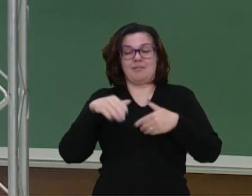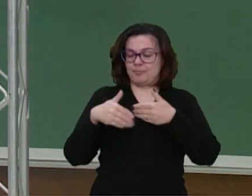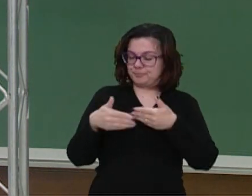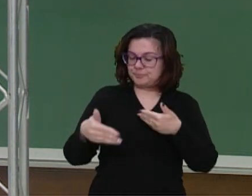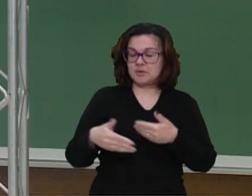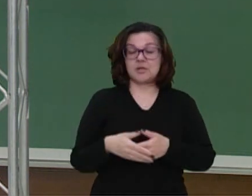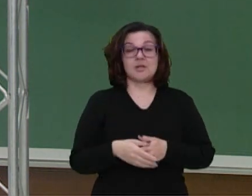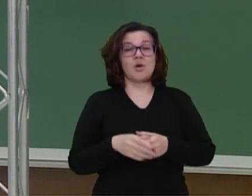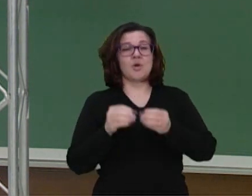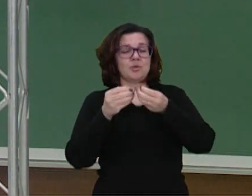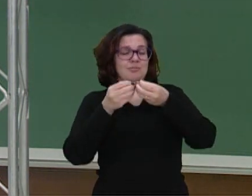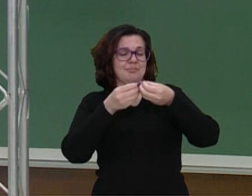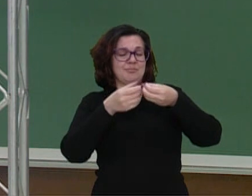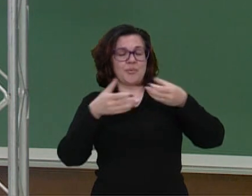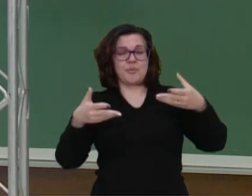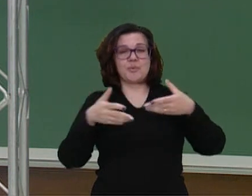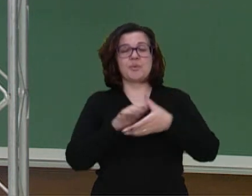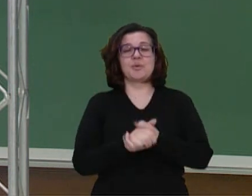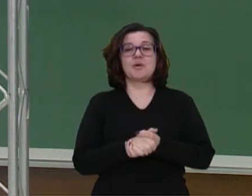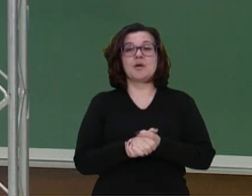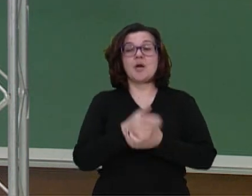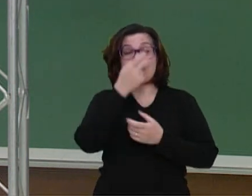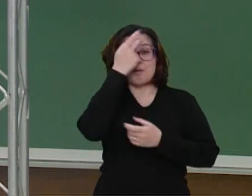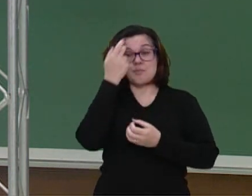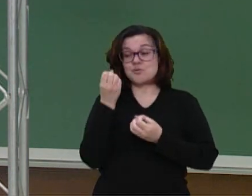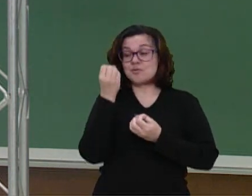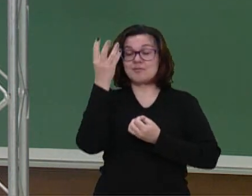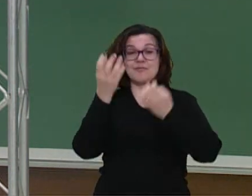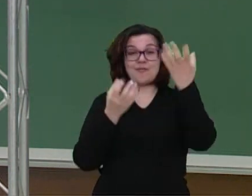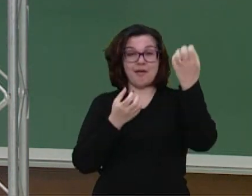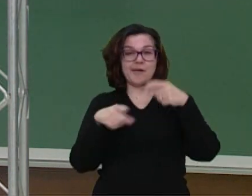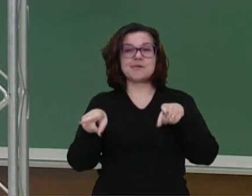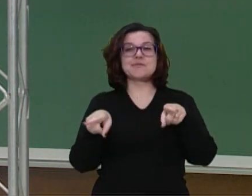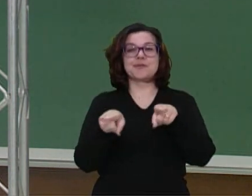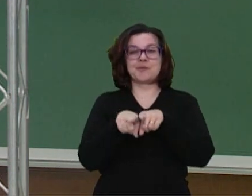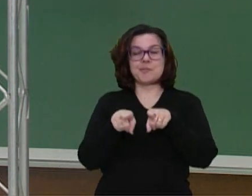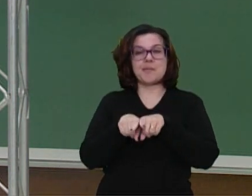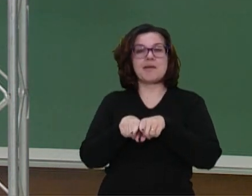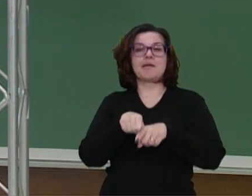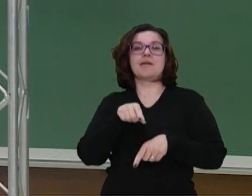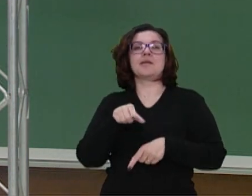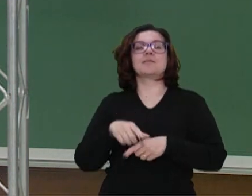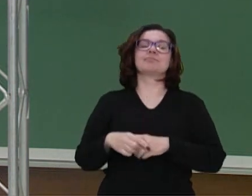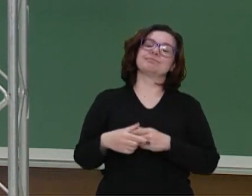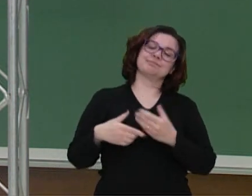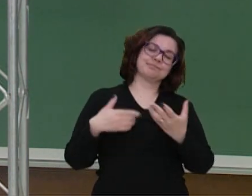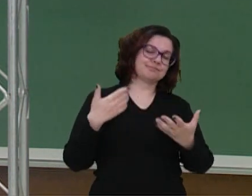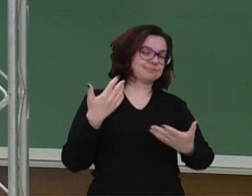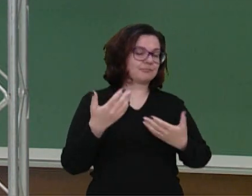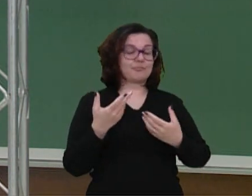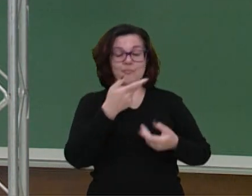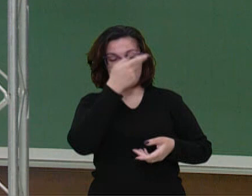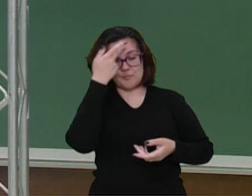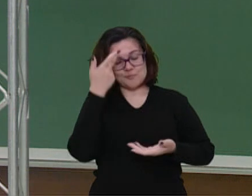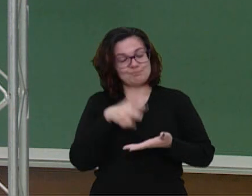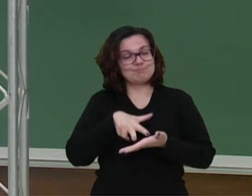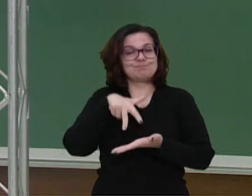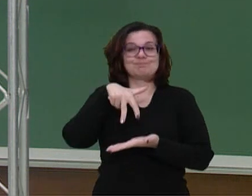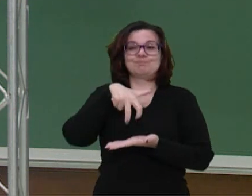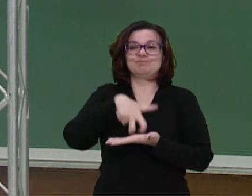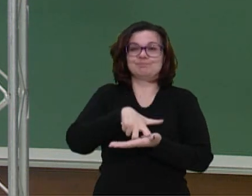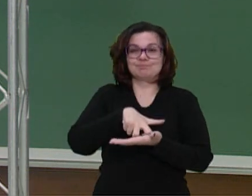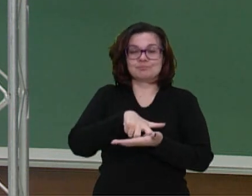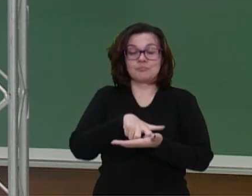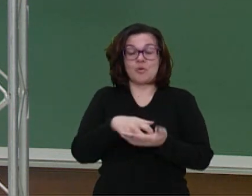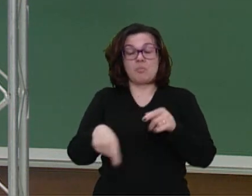aqueles gypsies, né, são os ciganos, né, foram presos nesses campos de concentração, todas essas vítimas